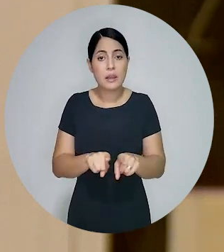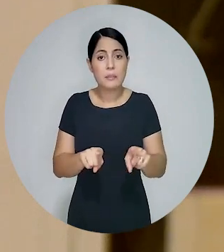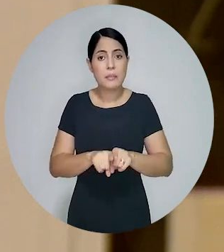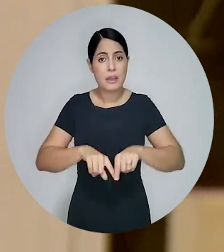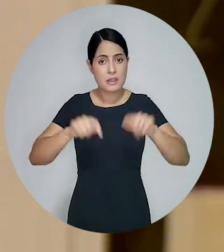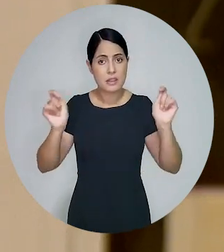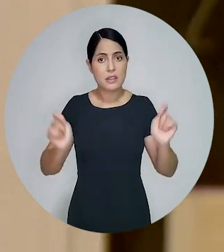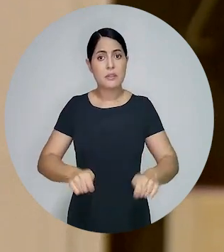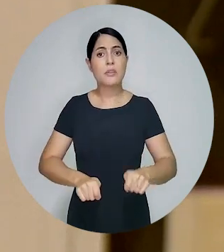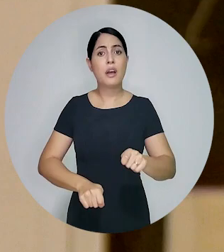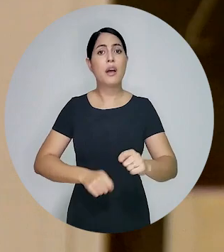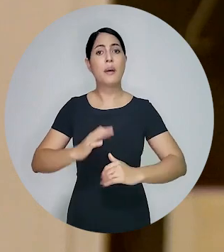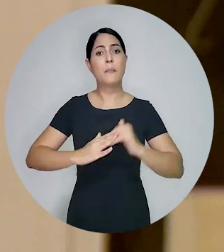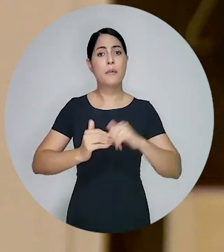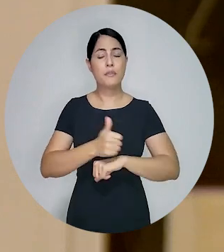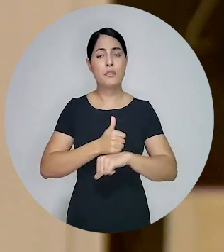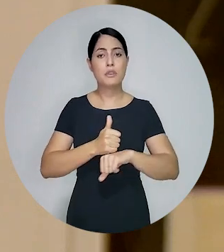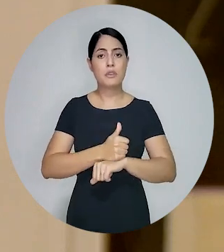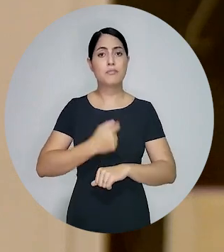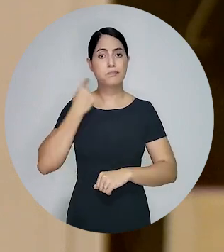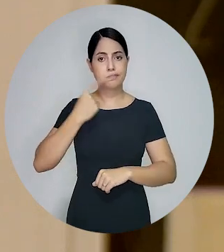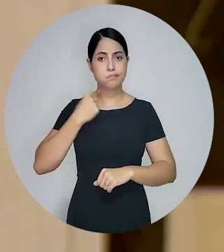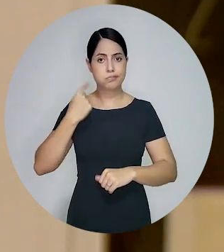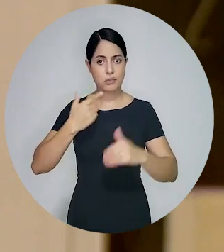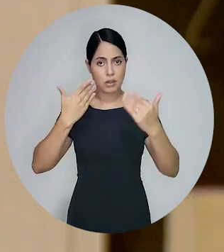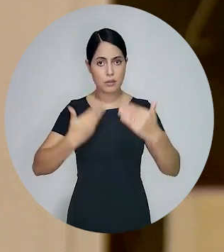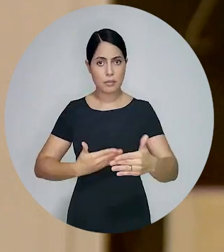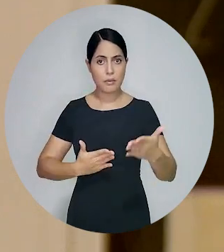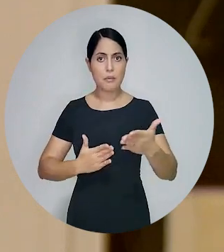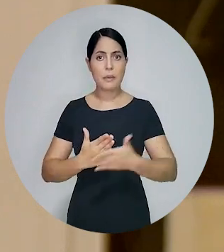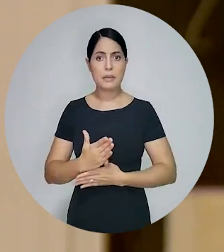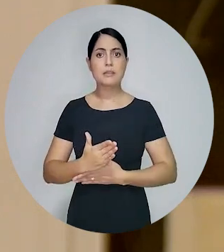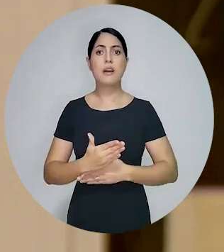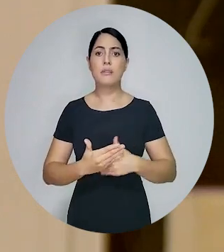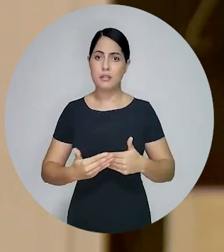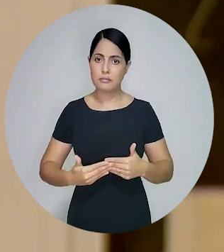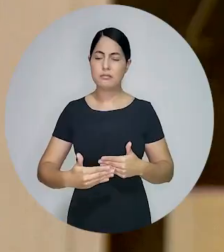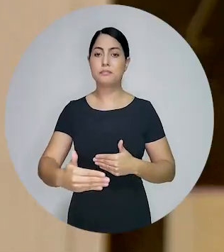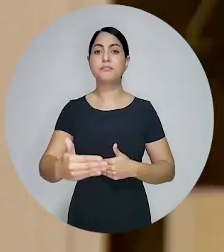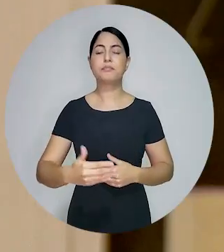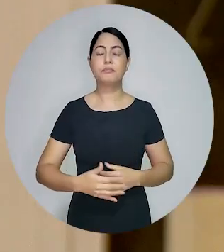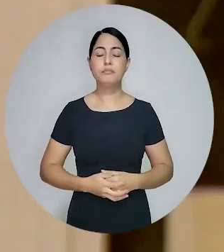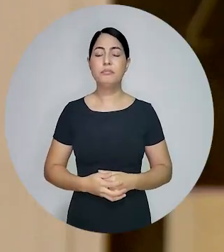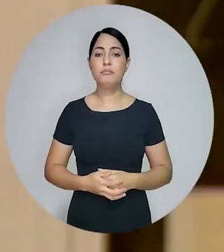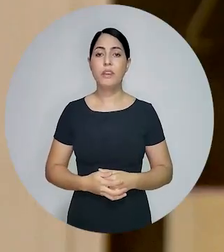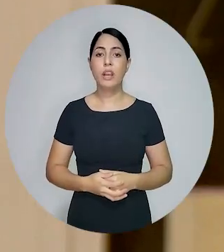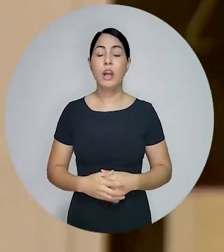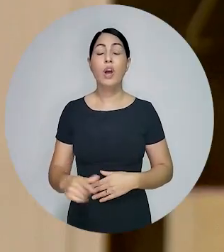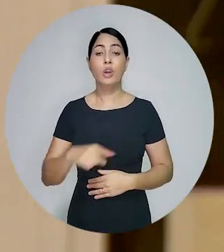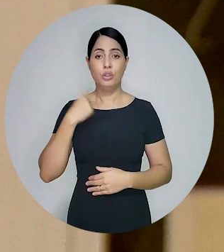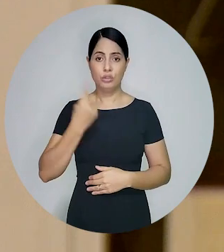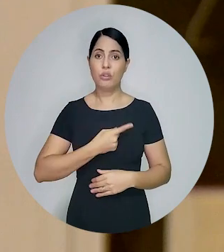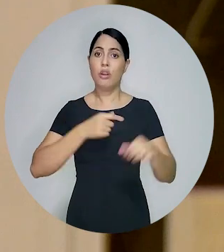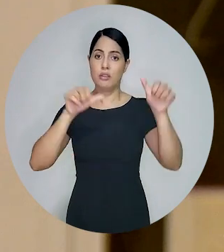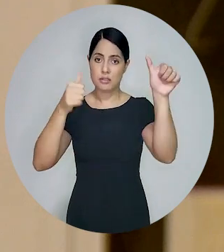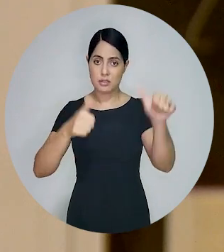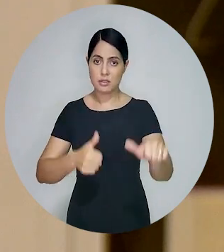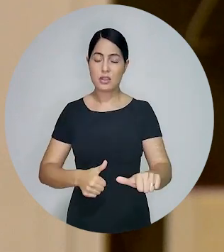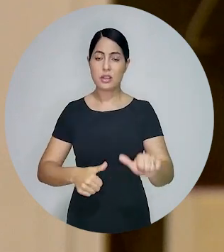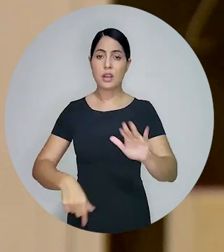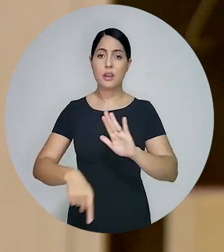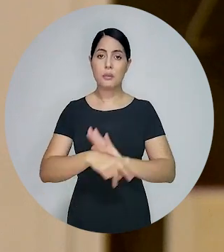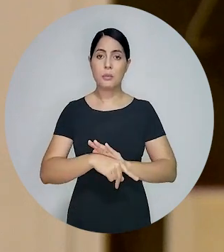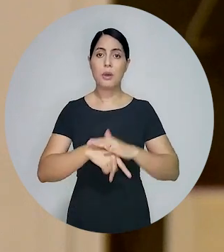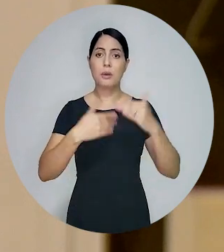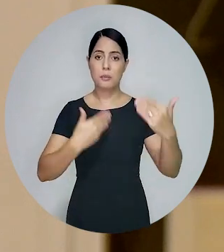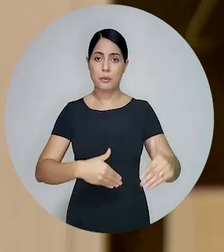grande filtro para o ingresso na nossa nobre profissão da advocacia. Nós estamos analisando a